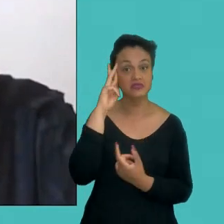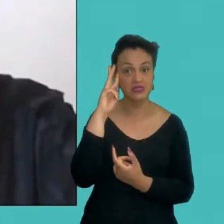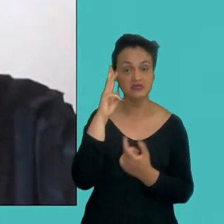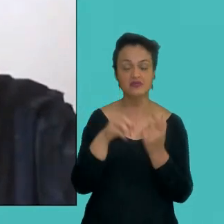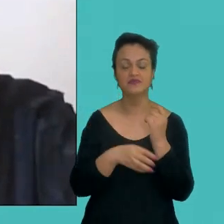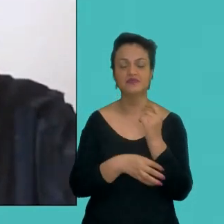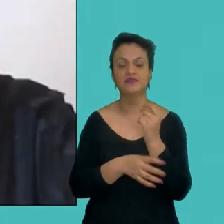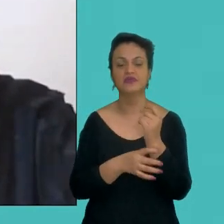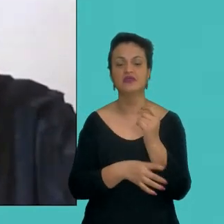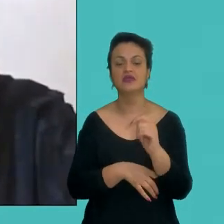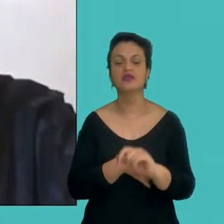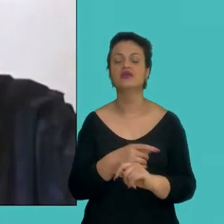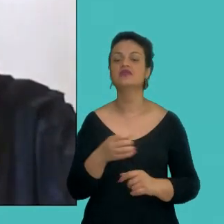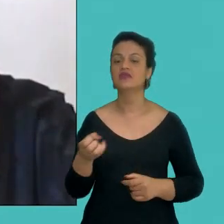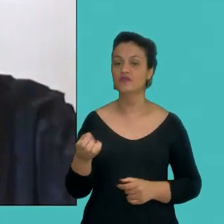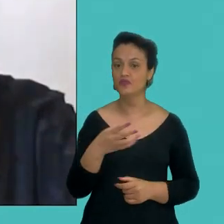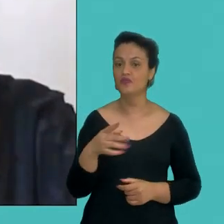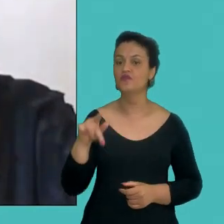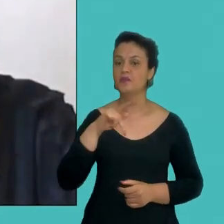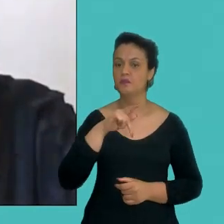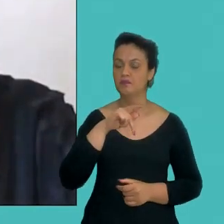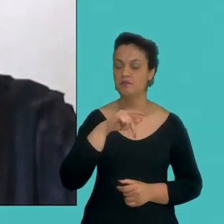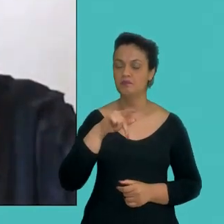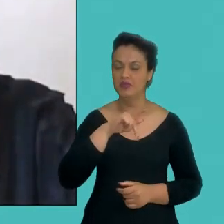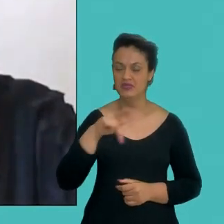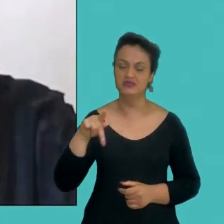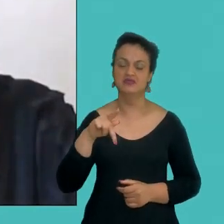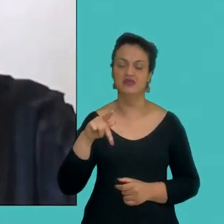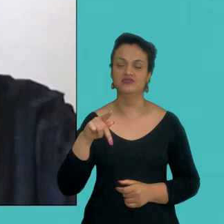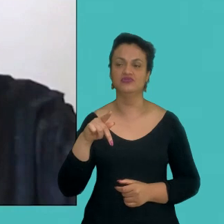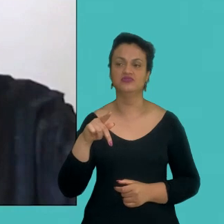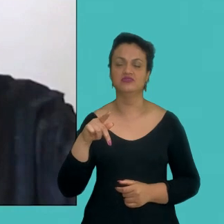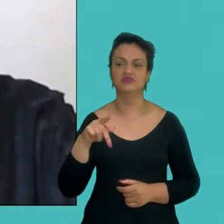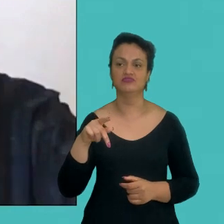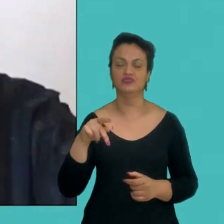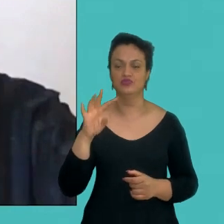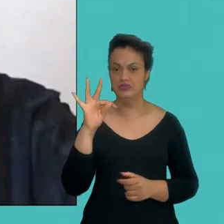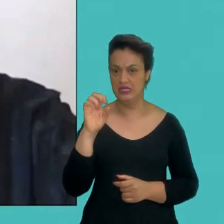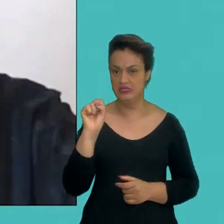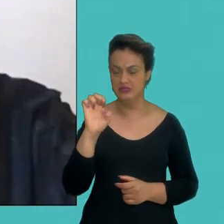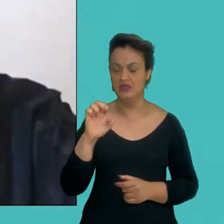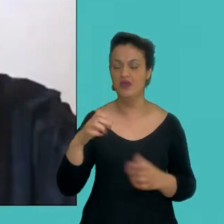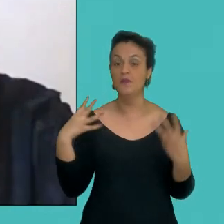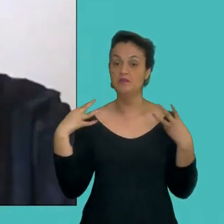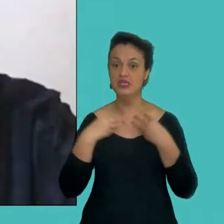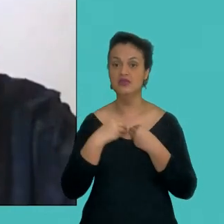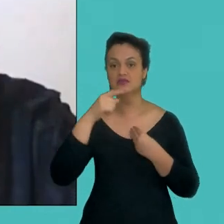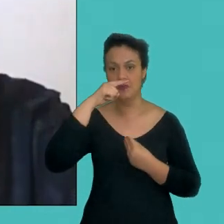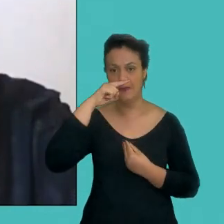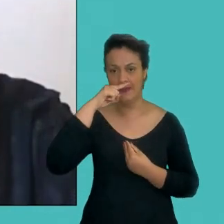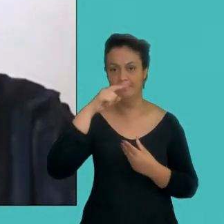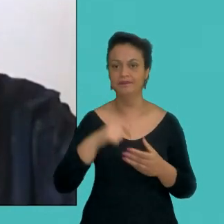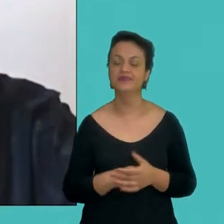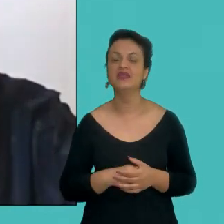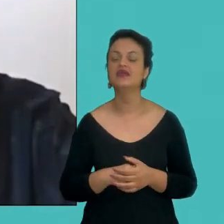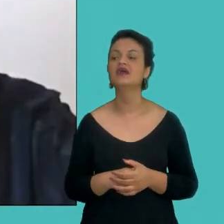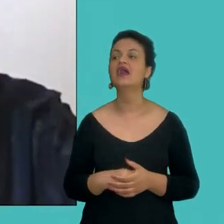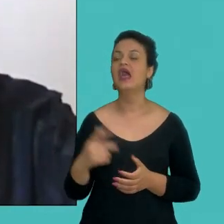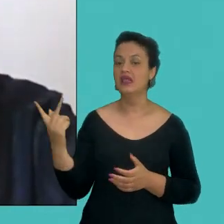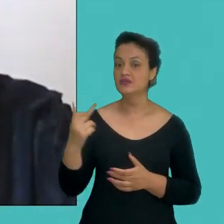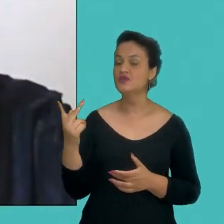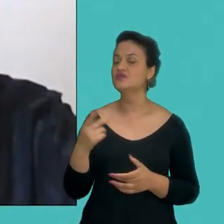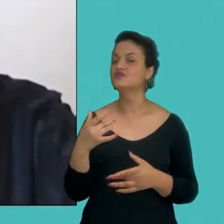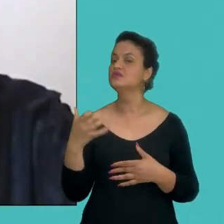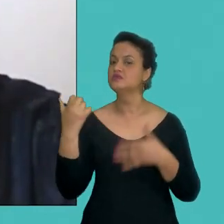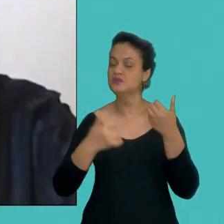na terça-feira, também falando ao vivo, o novo presidente do TSE, o ministro Edson Fachin. Junto